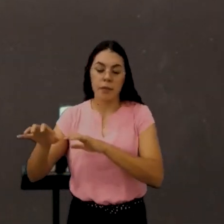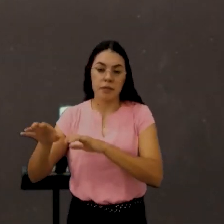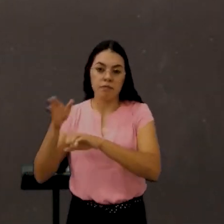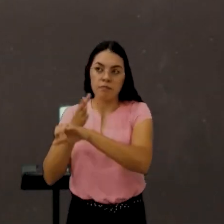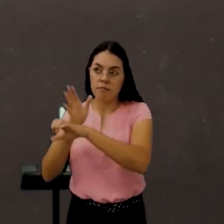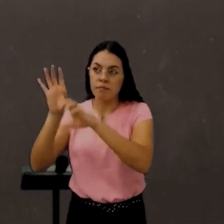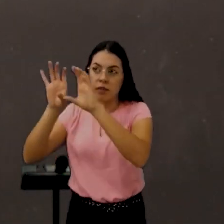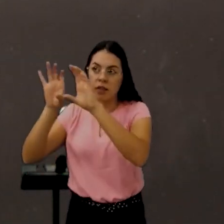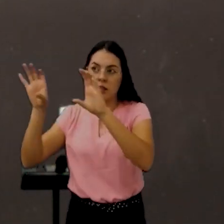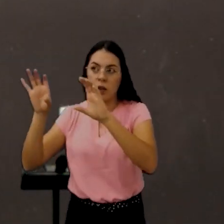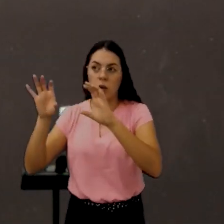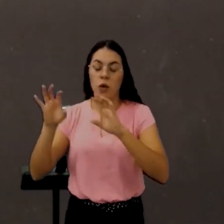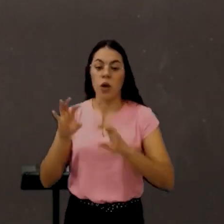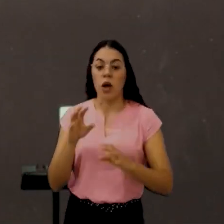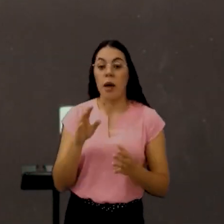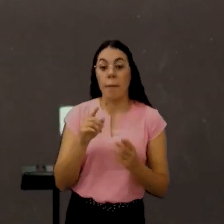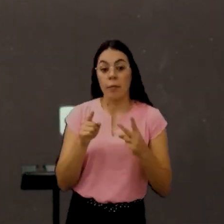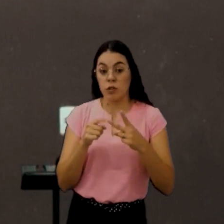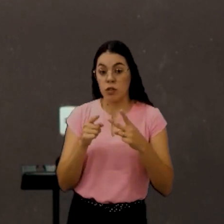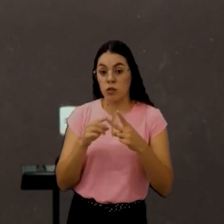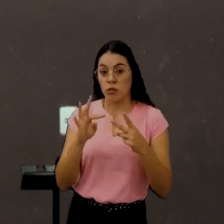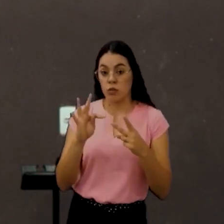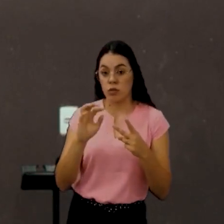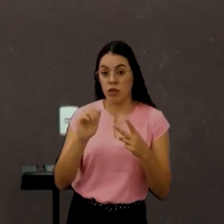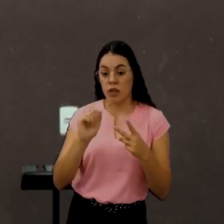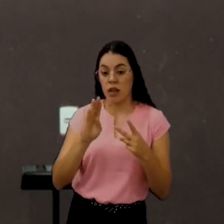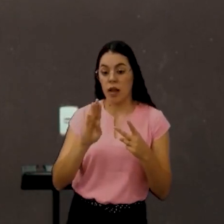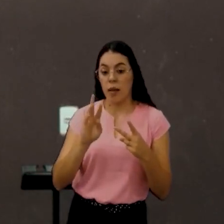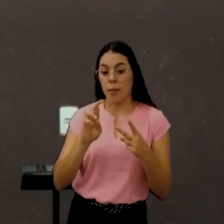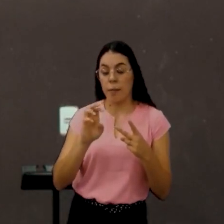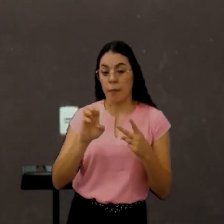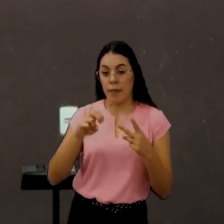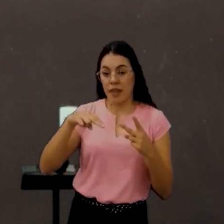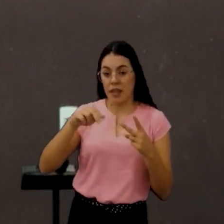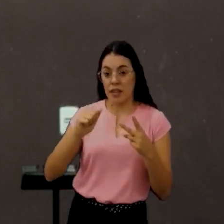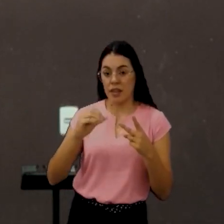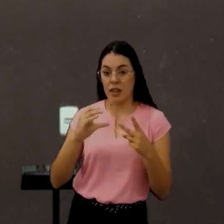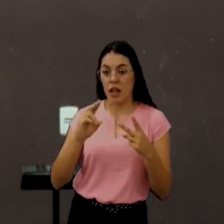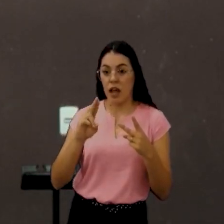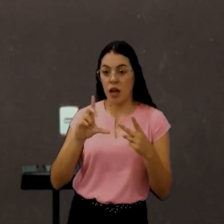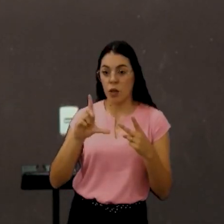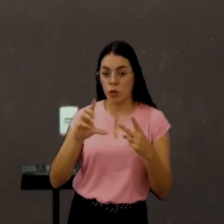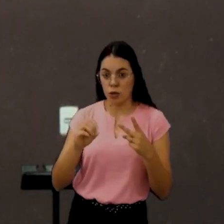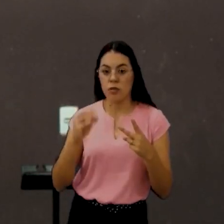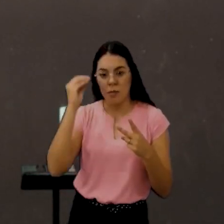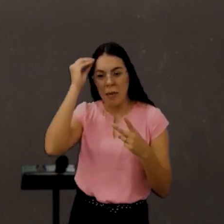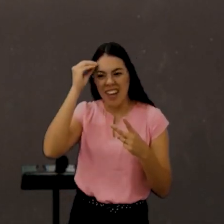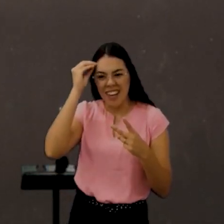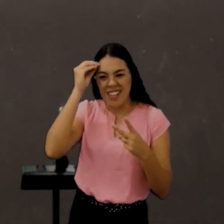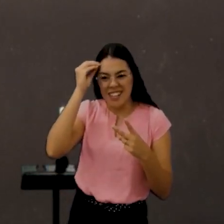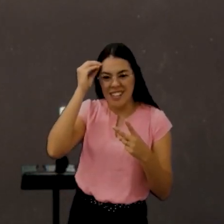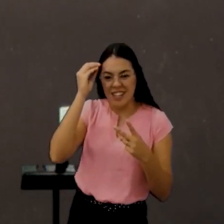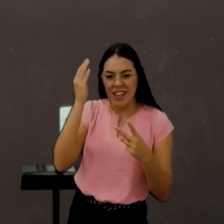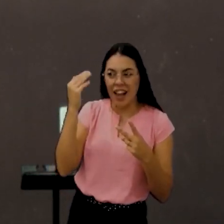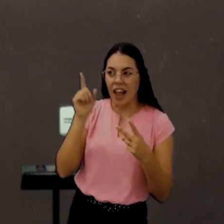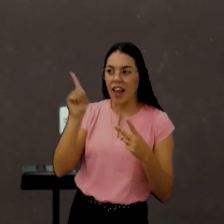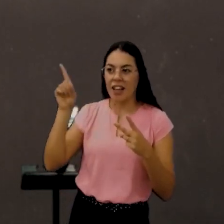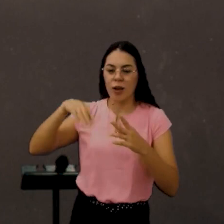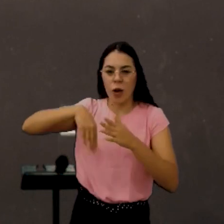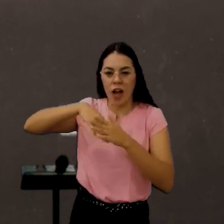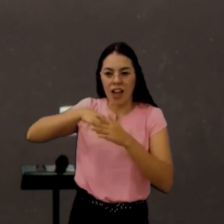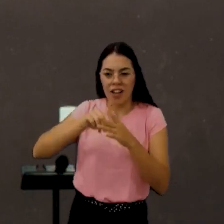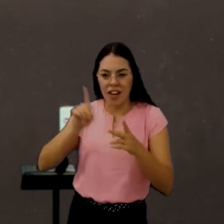ele era montado para o povo cultuar. A nossa igreja teve uma experiência de tabernáculo um tempo ali na quadra, né? A